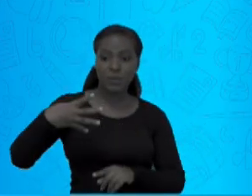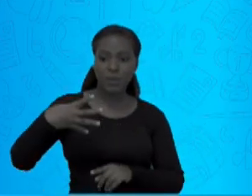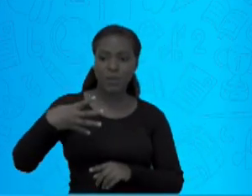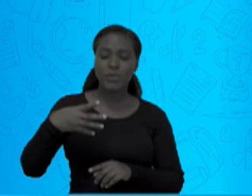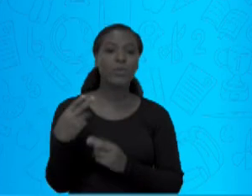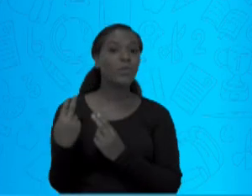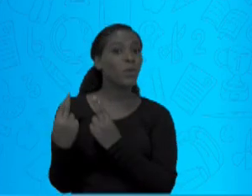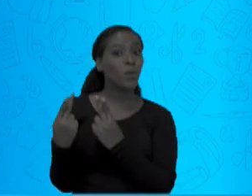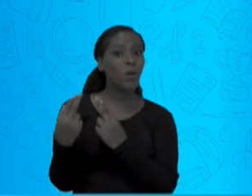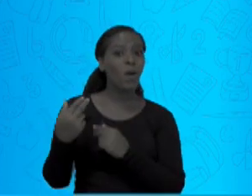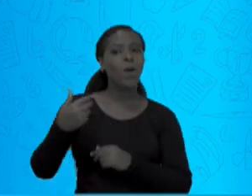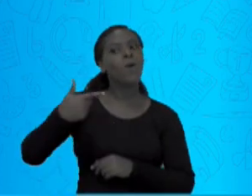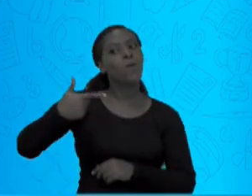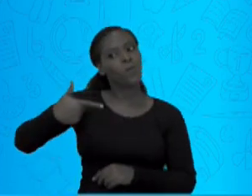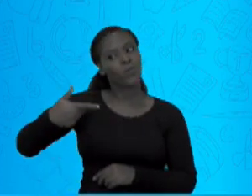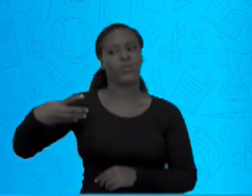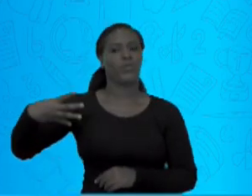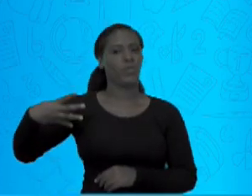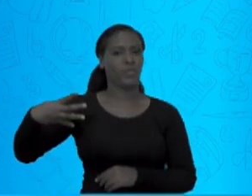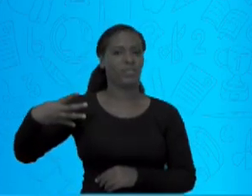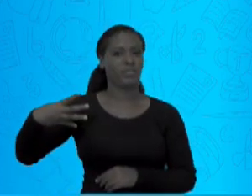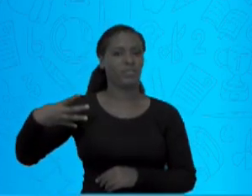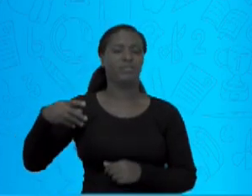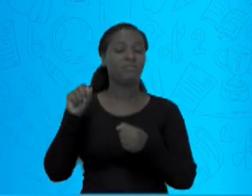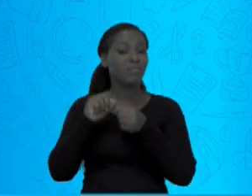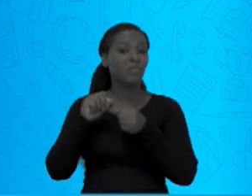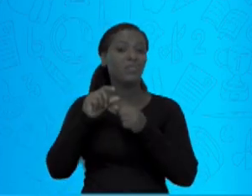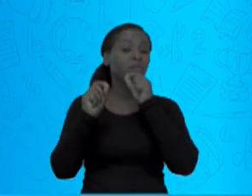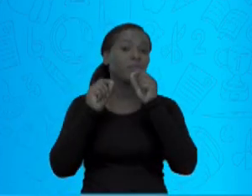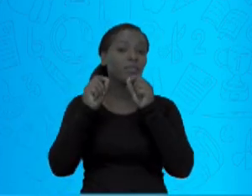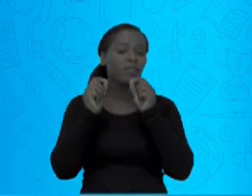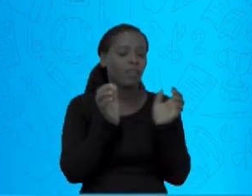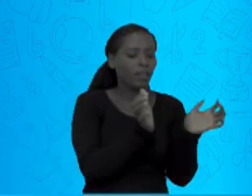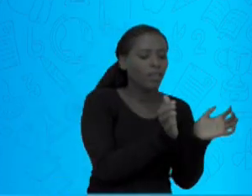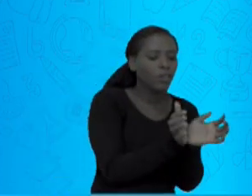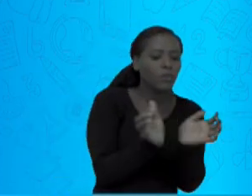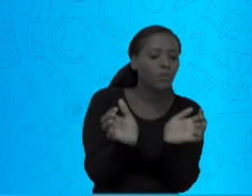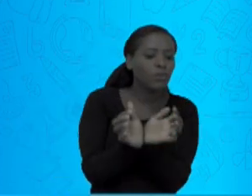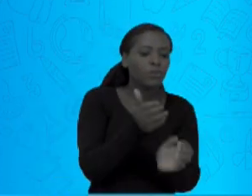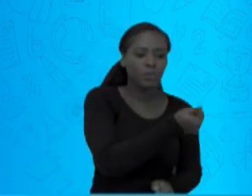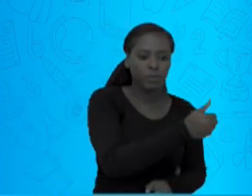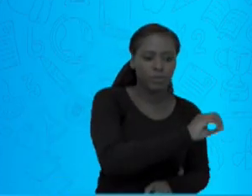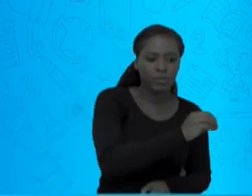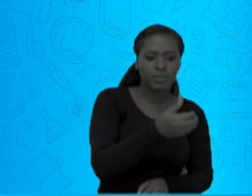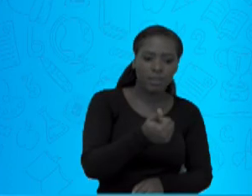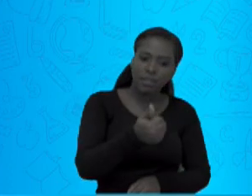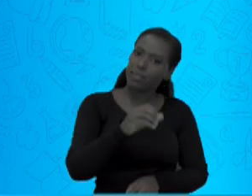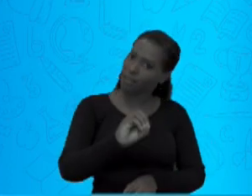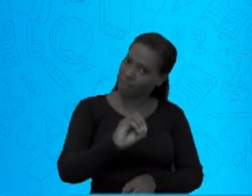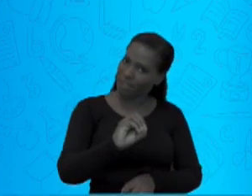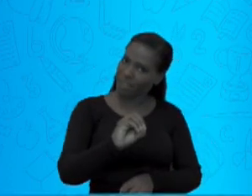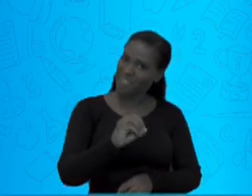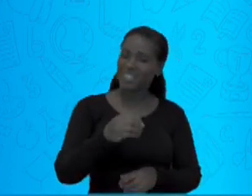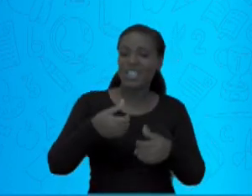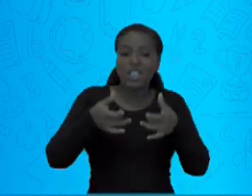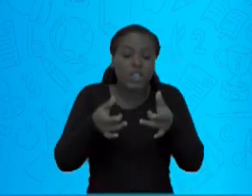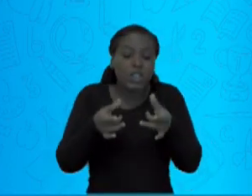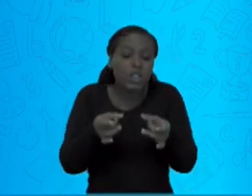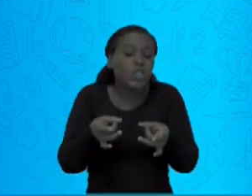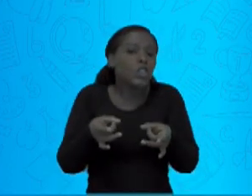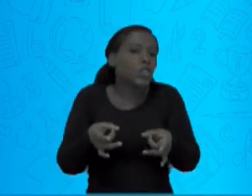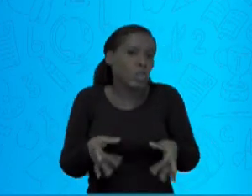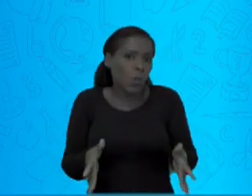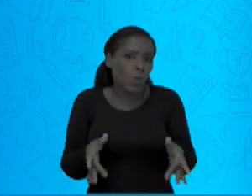Então formamos dois grupos de 10 crianças com cada um e sobraram